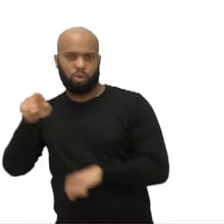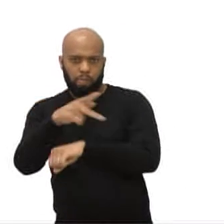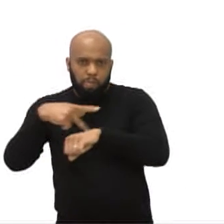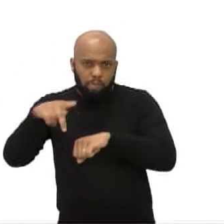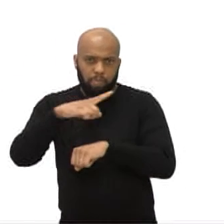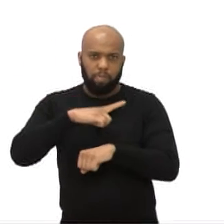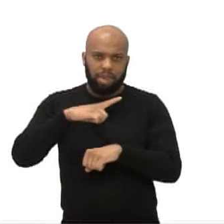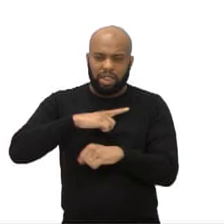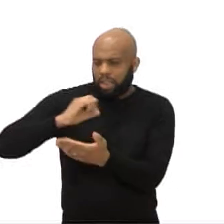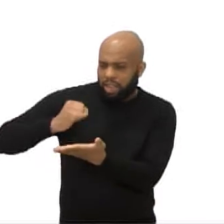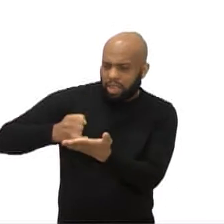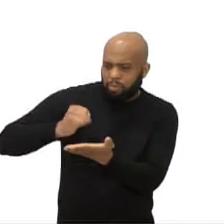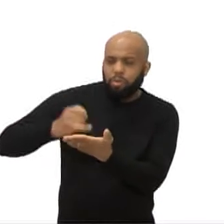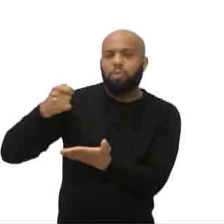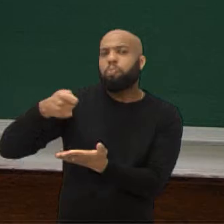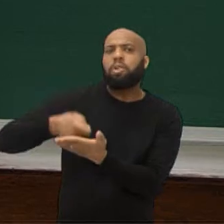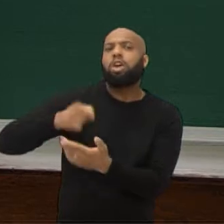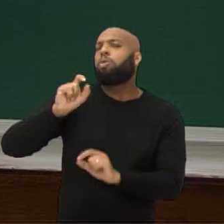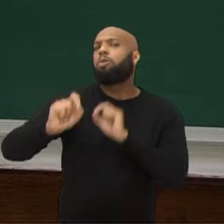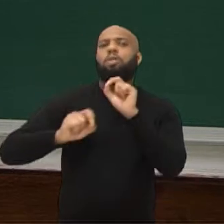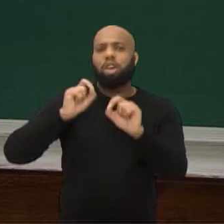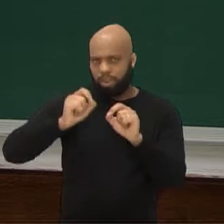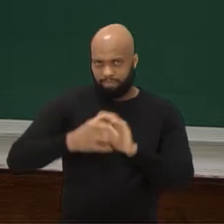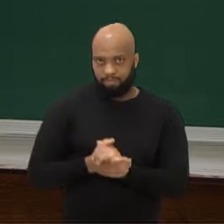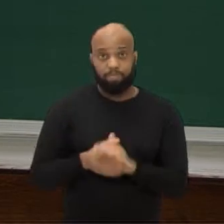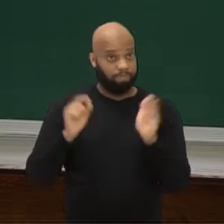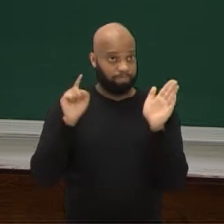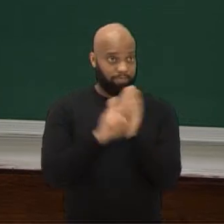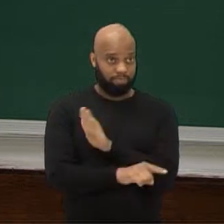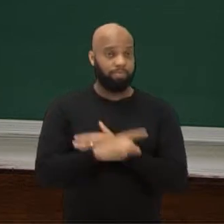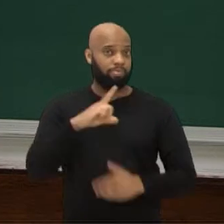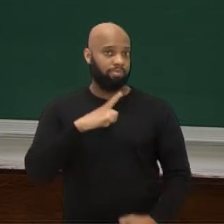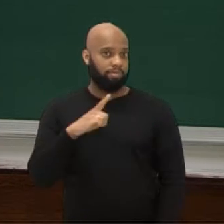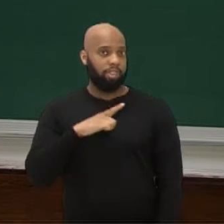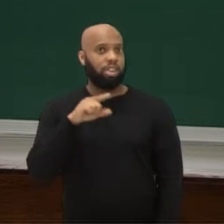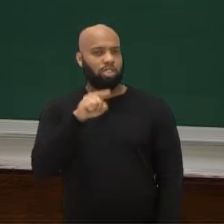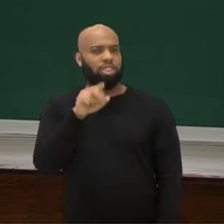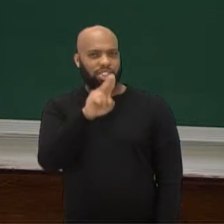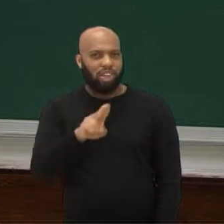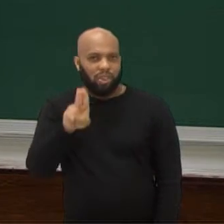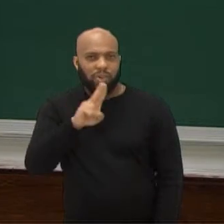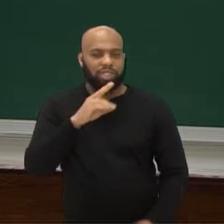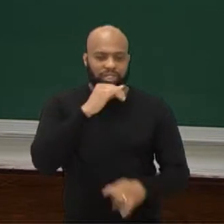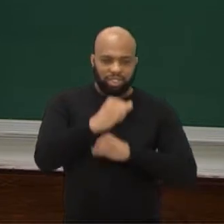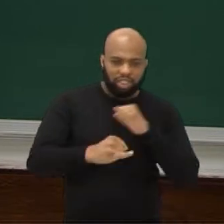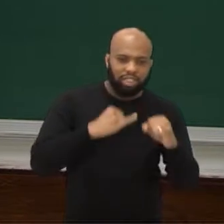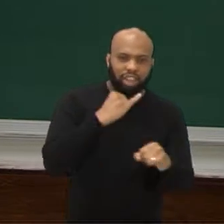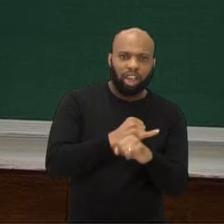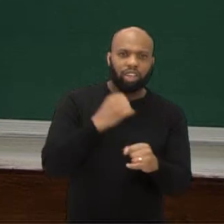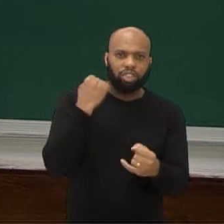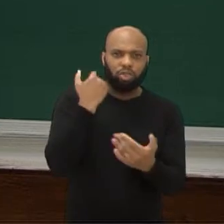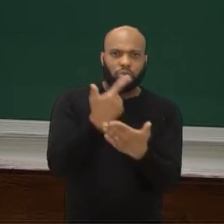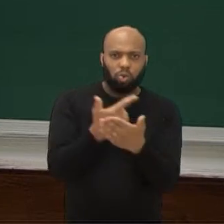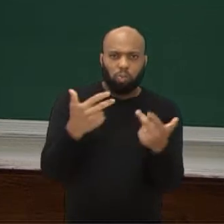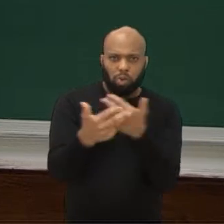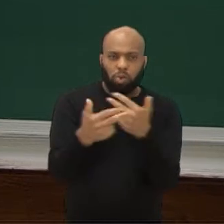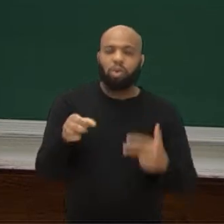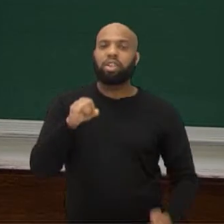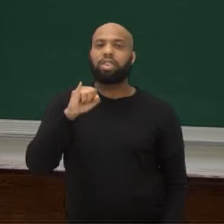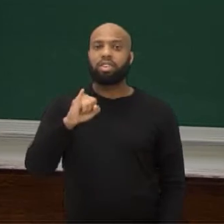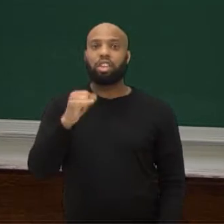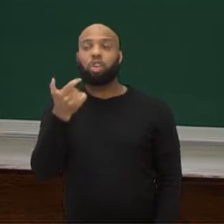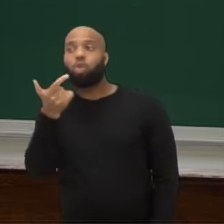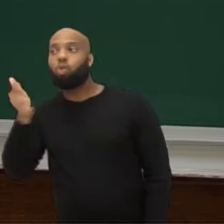compras online do exterior? Então, é uma pergunta, tá? Para quem utiliza a internet para fazer suas compras. Se o produto